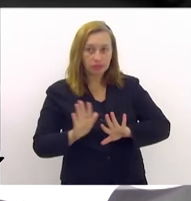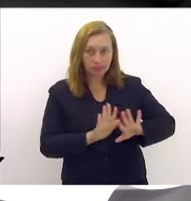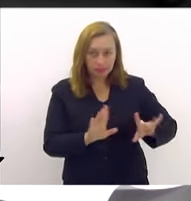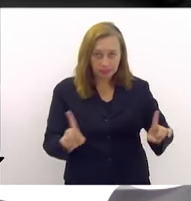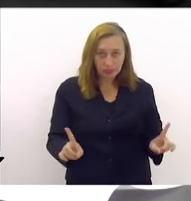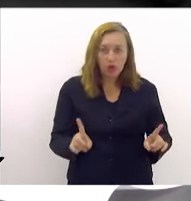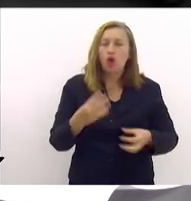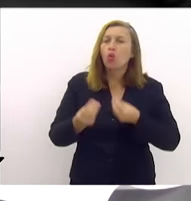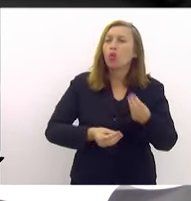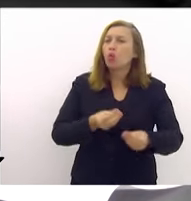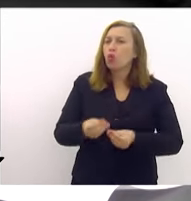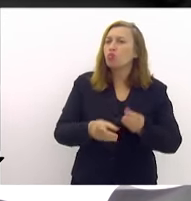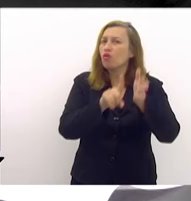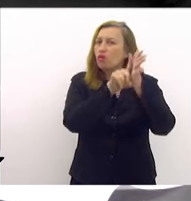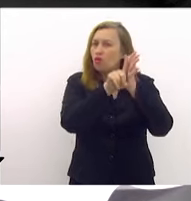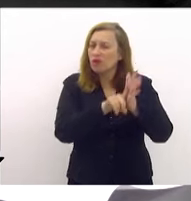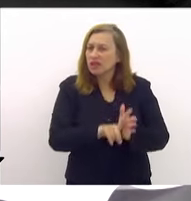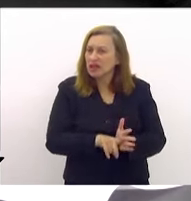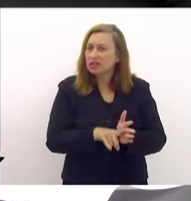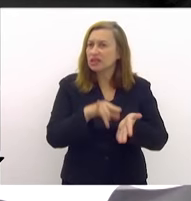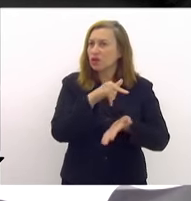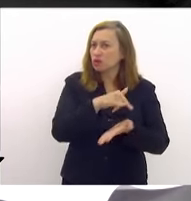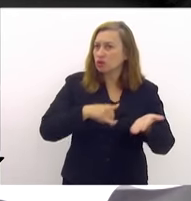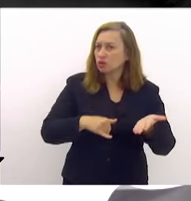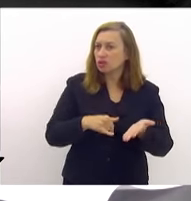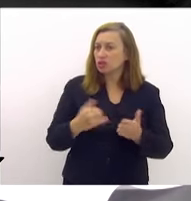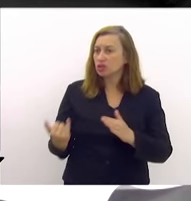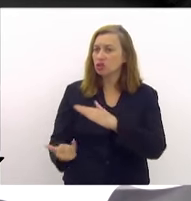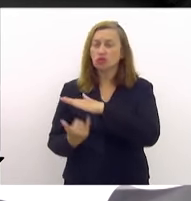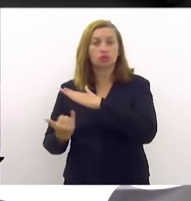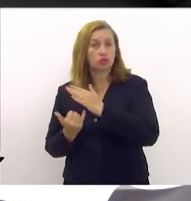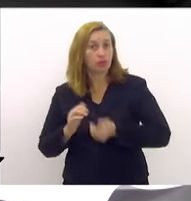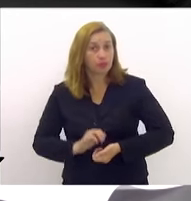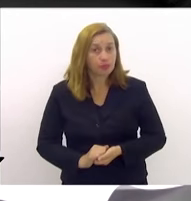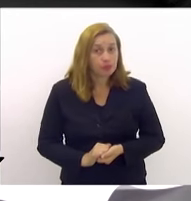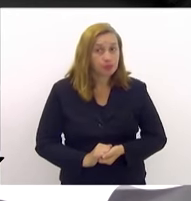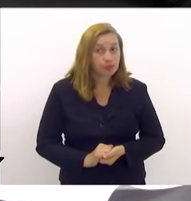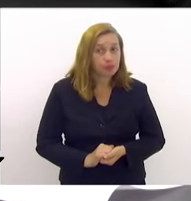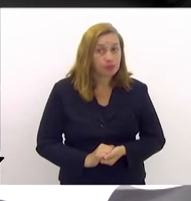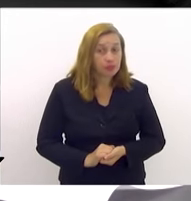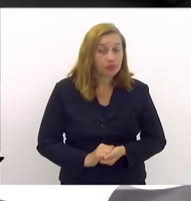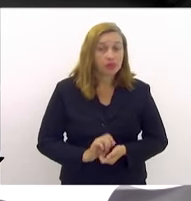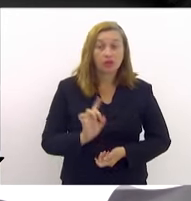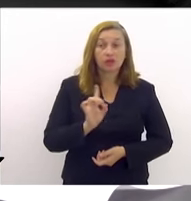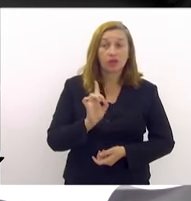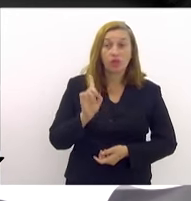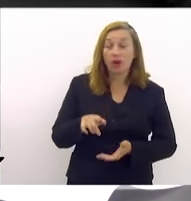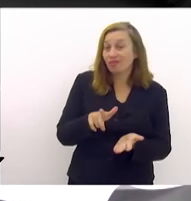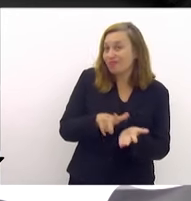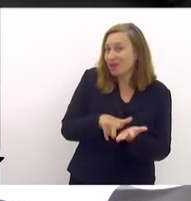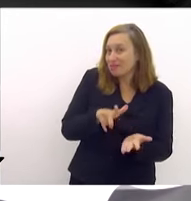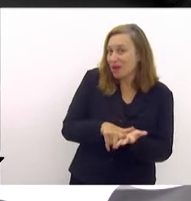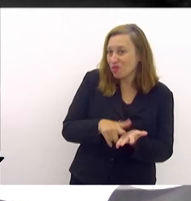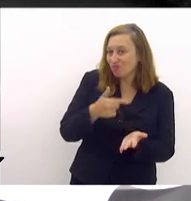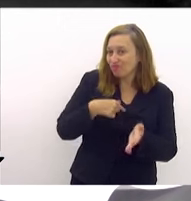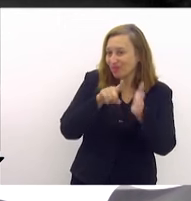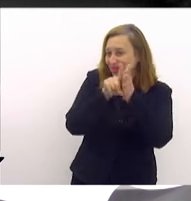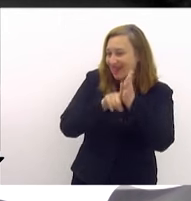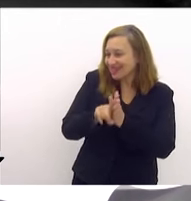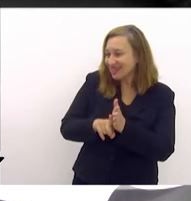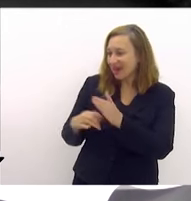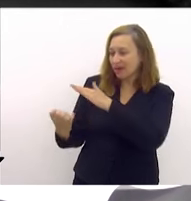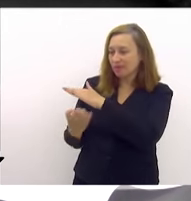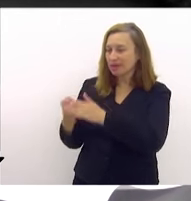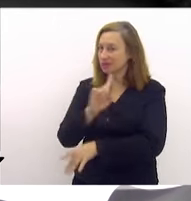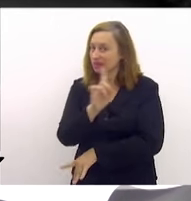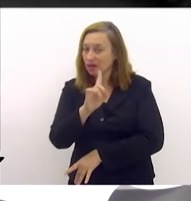como é que eu vou analisar mérito de alguma instituição? Não é através de papel.